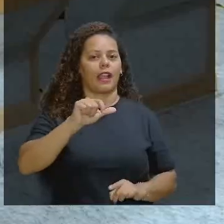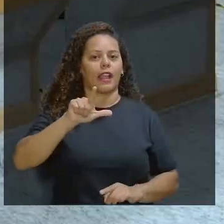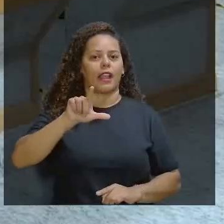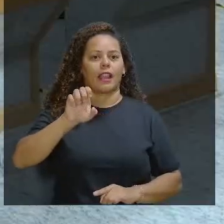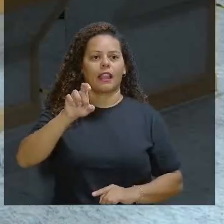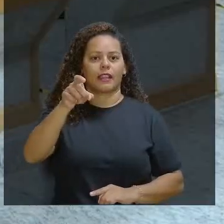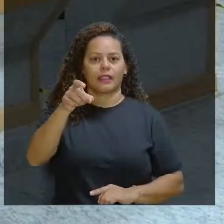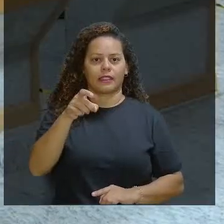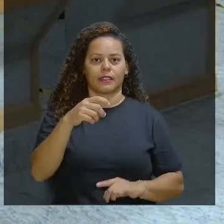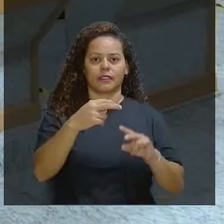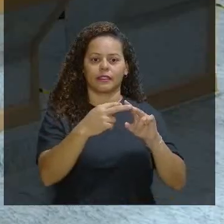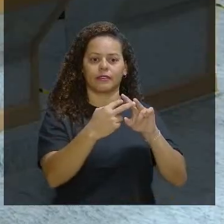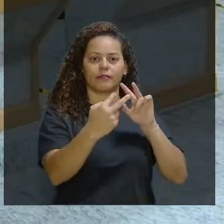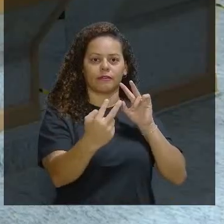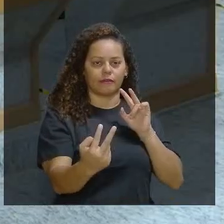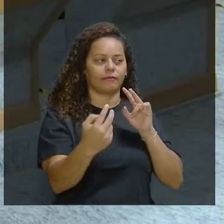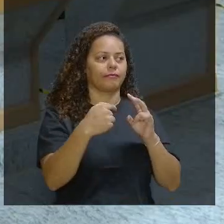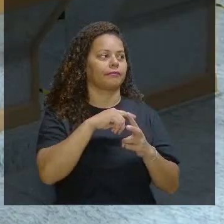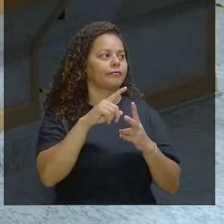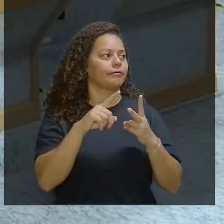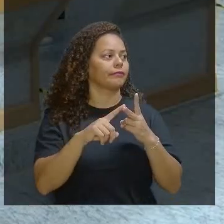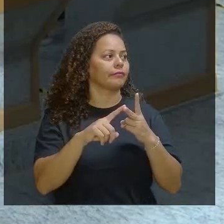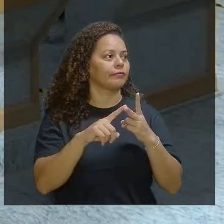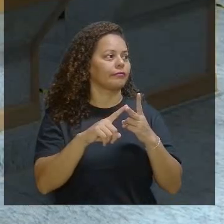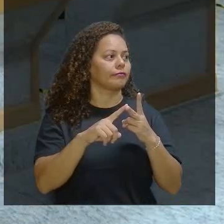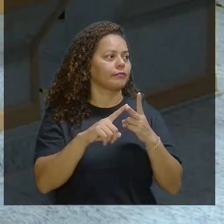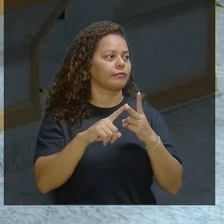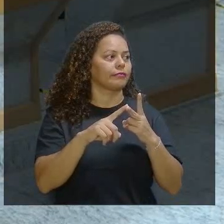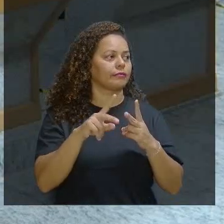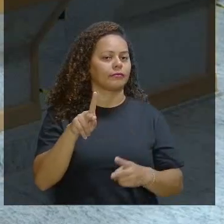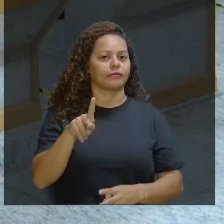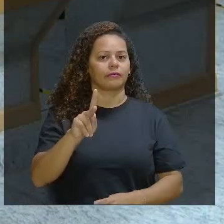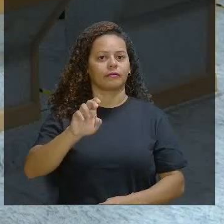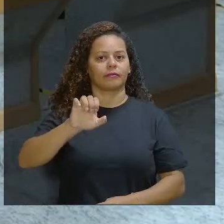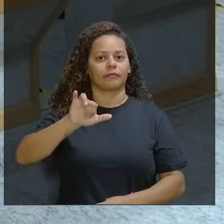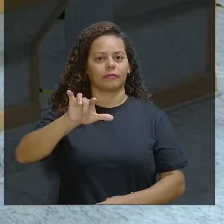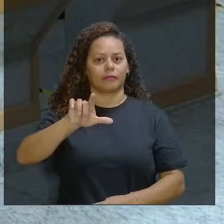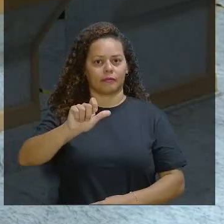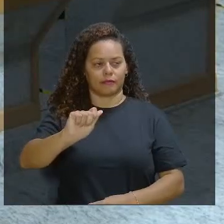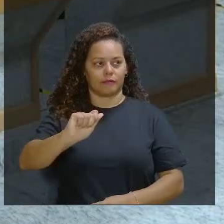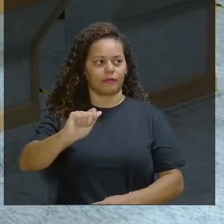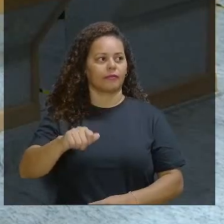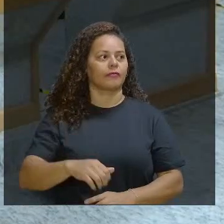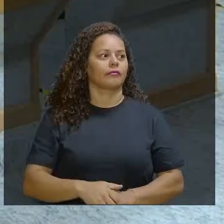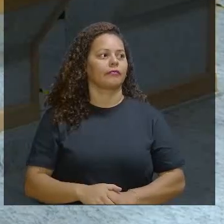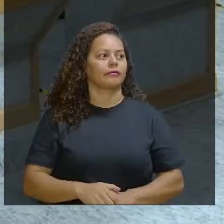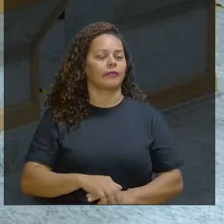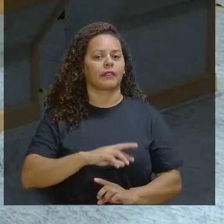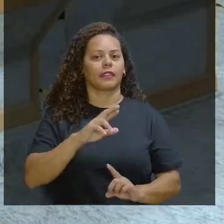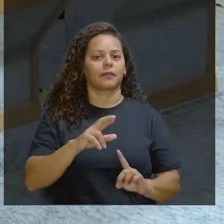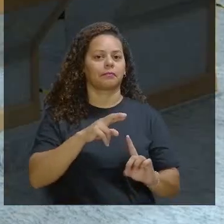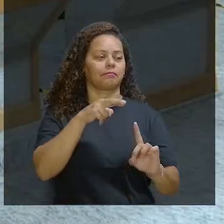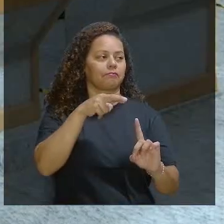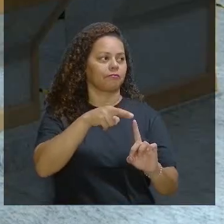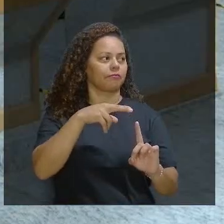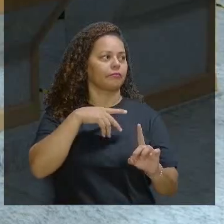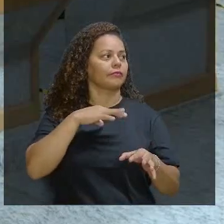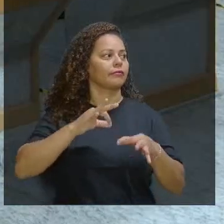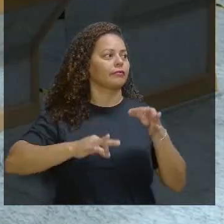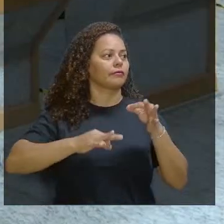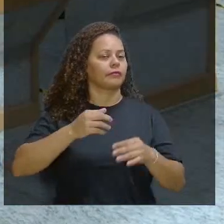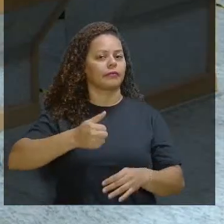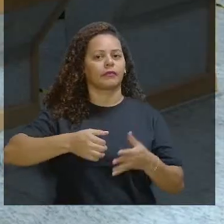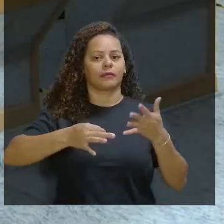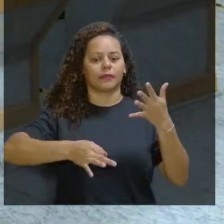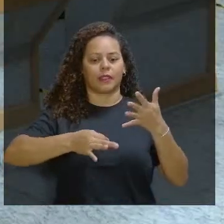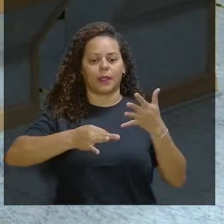que está por videoconferência, a juíza Keila Utzig, que representa também a Justiça de Primeiro